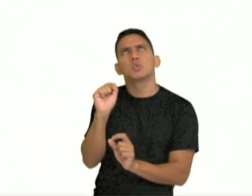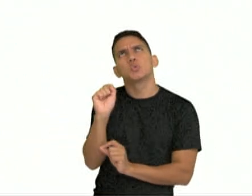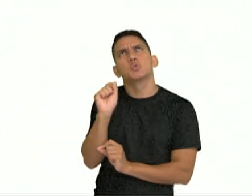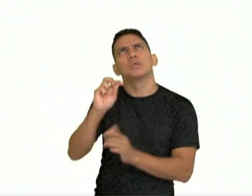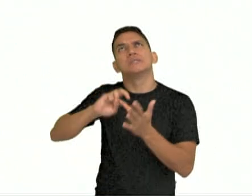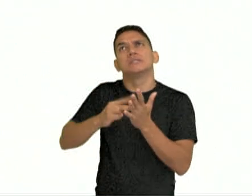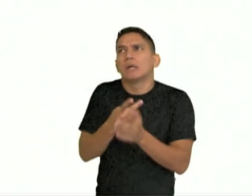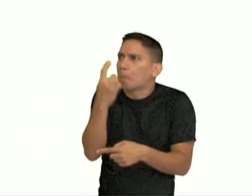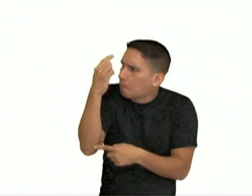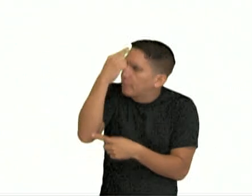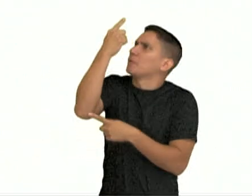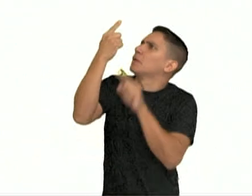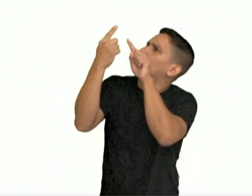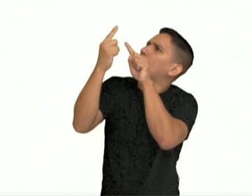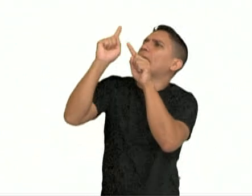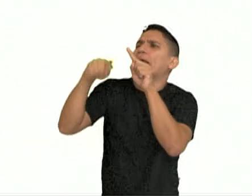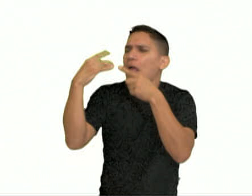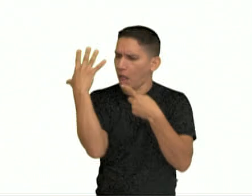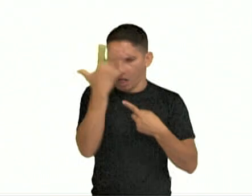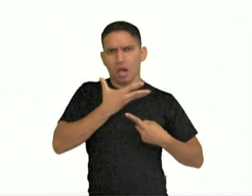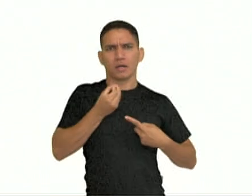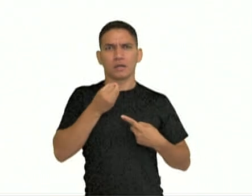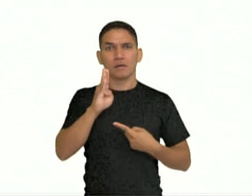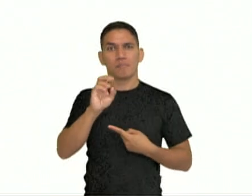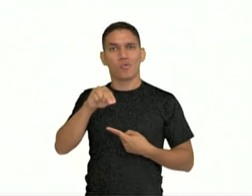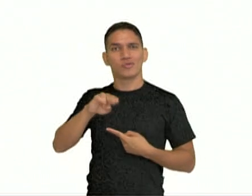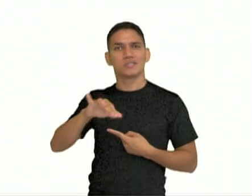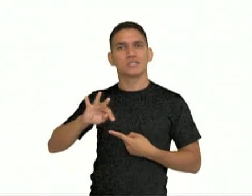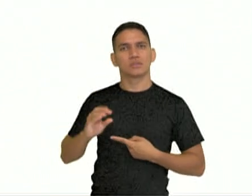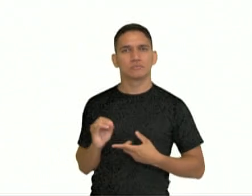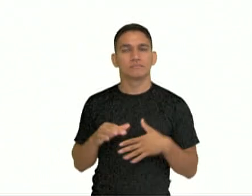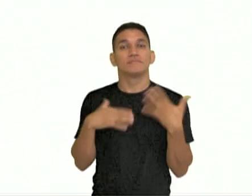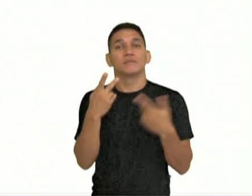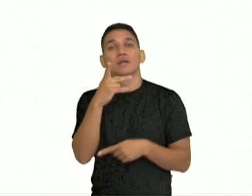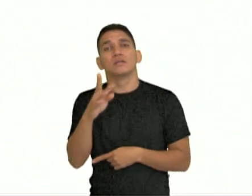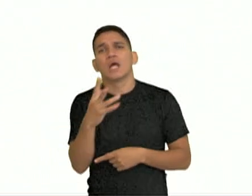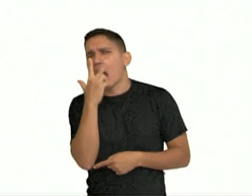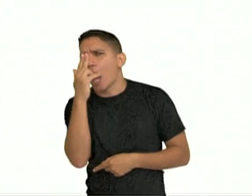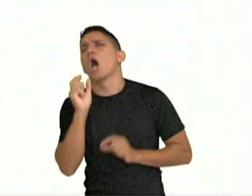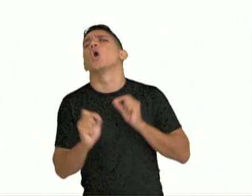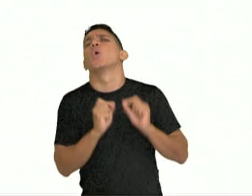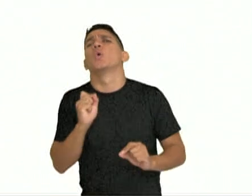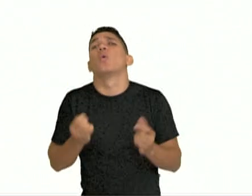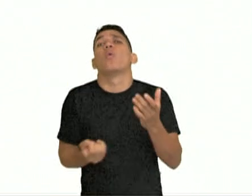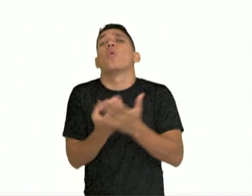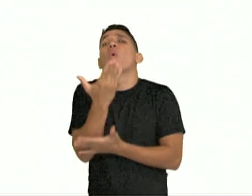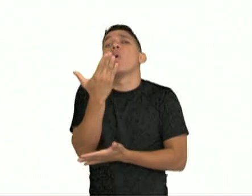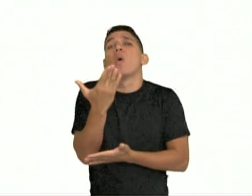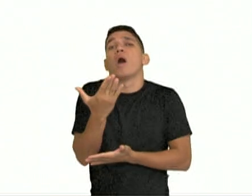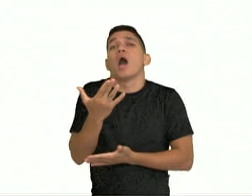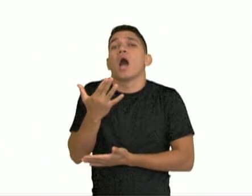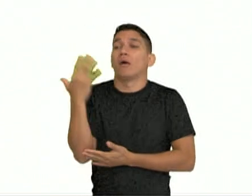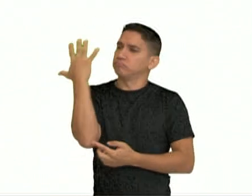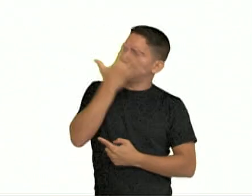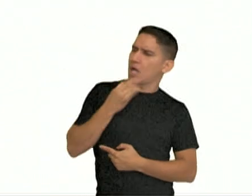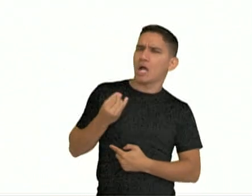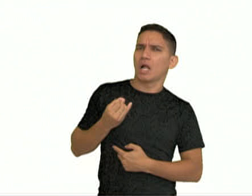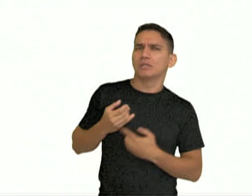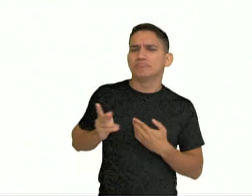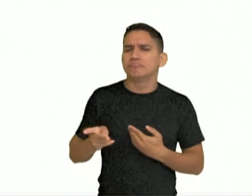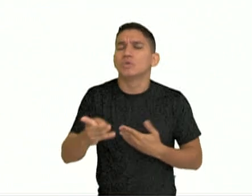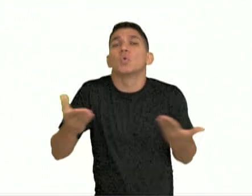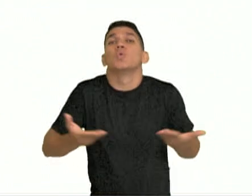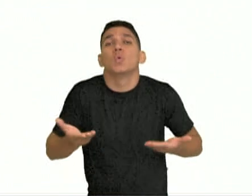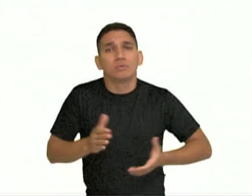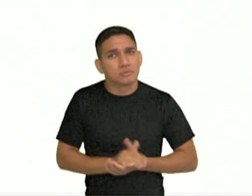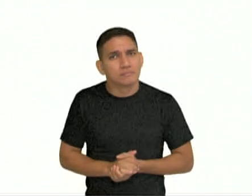que é bonito, o que é belo. Na sua opinião, de onde surgiram os ideais de beleza em vigor nos dias de hoje? Quais são